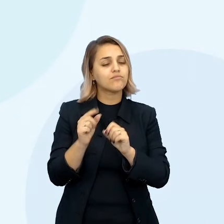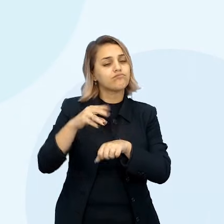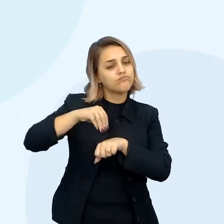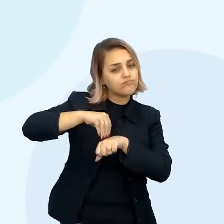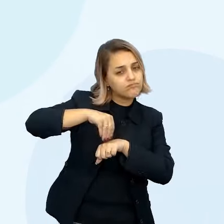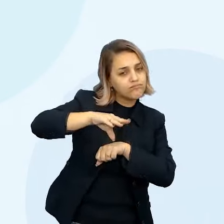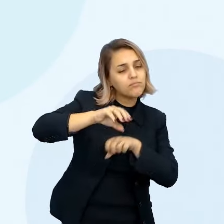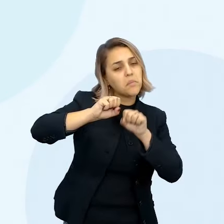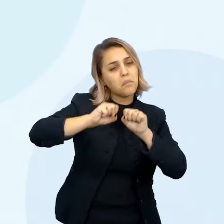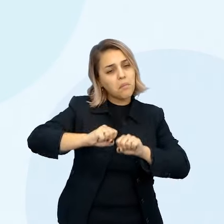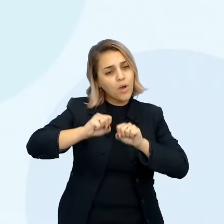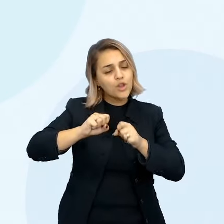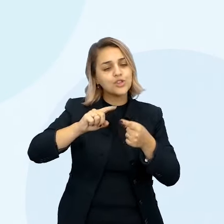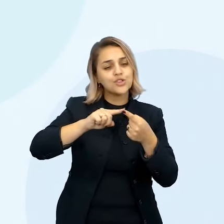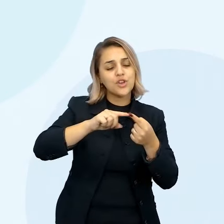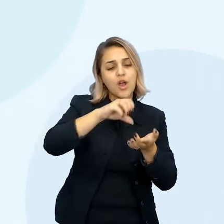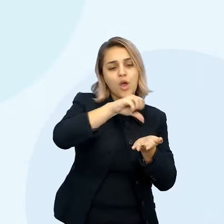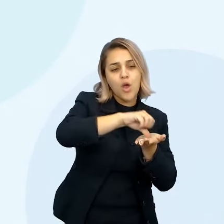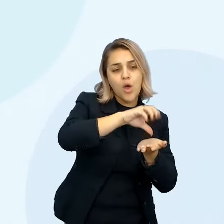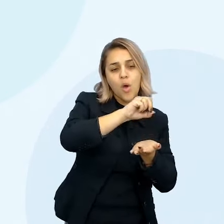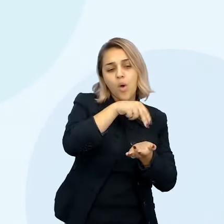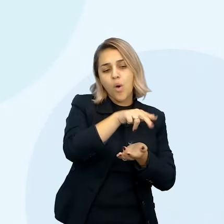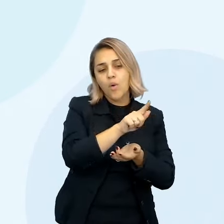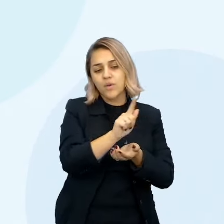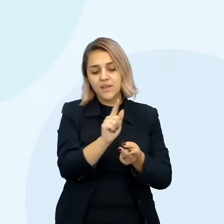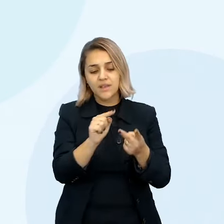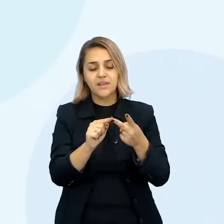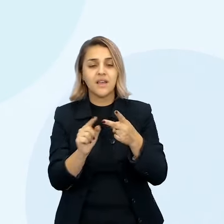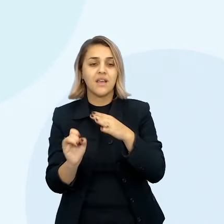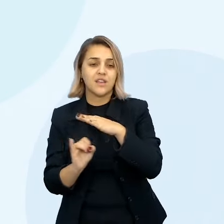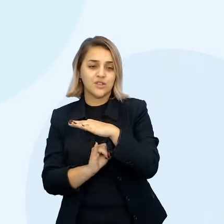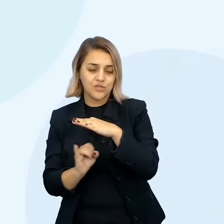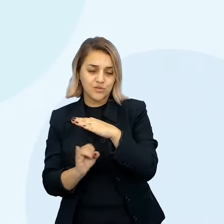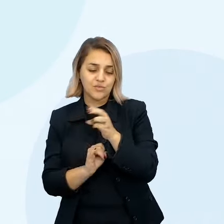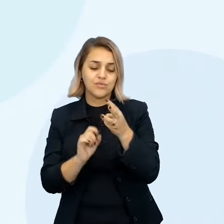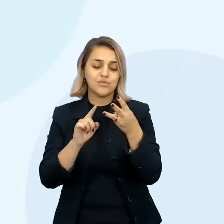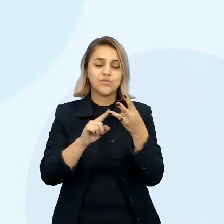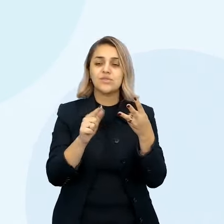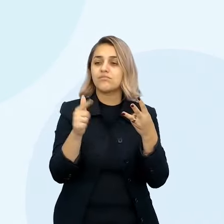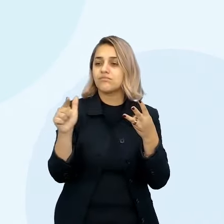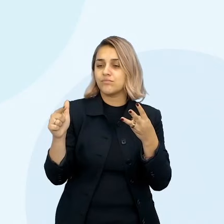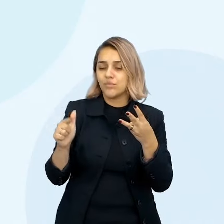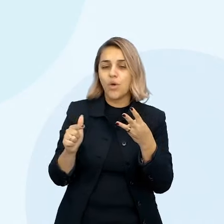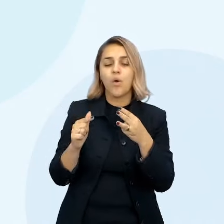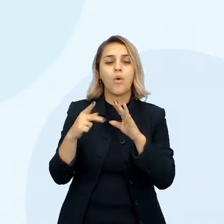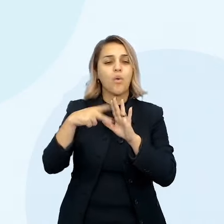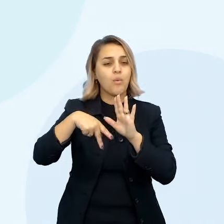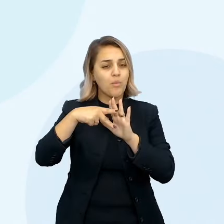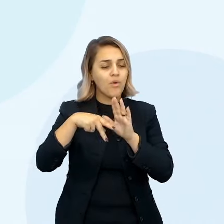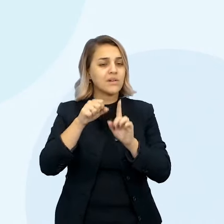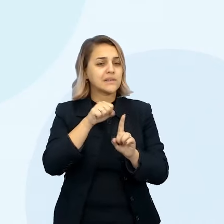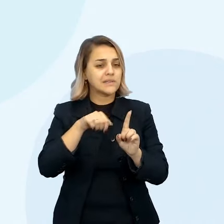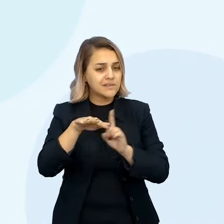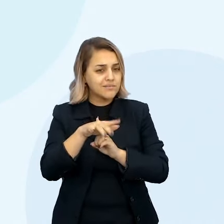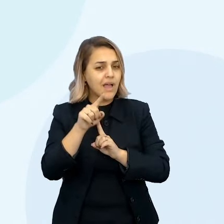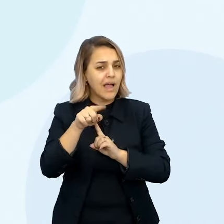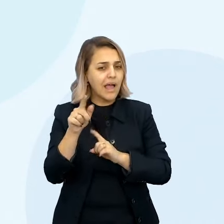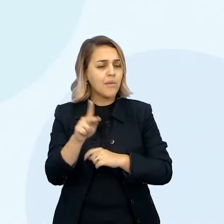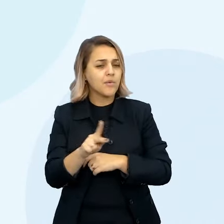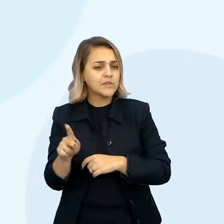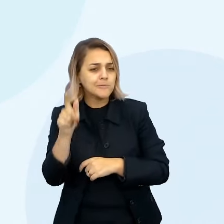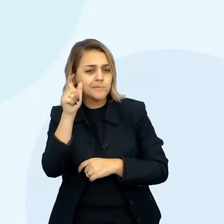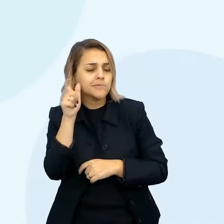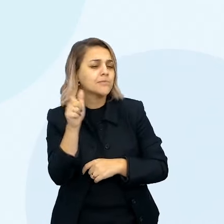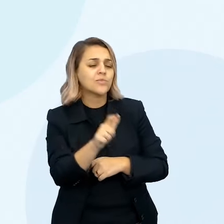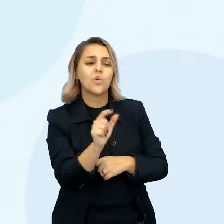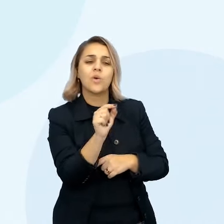sugerir as ONGs, né, os institutos e alguns projetos sociais que existem aí. E é interessante que o professor primeiro